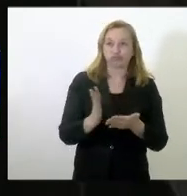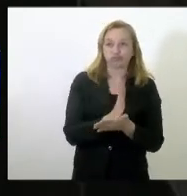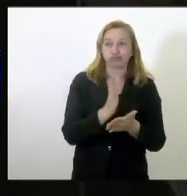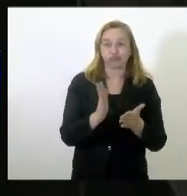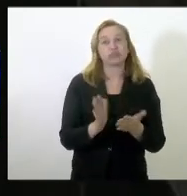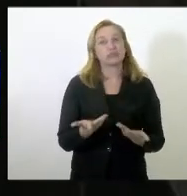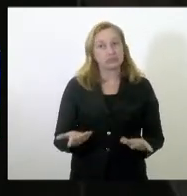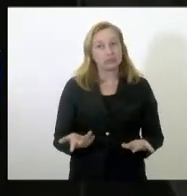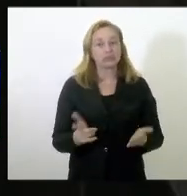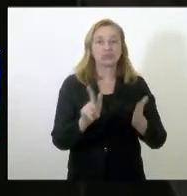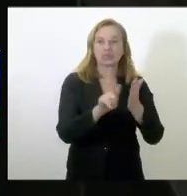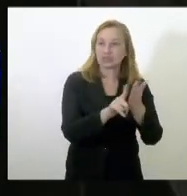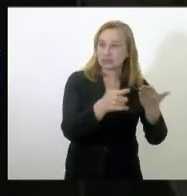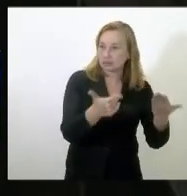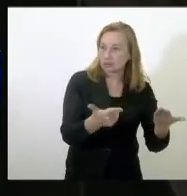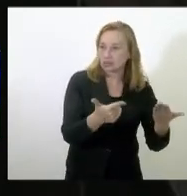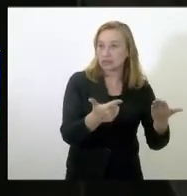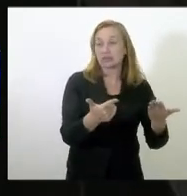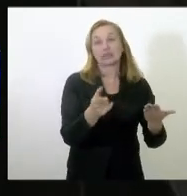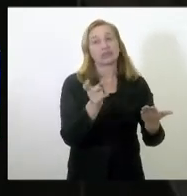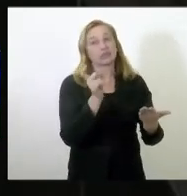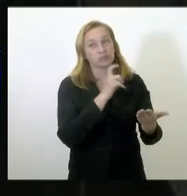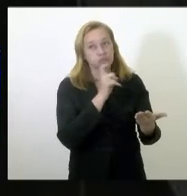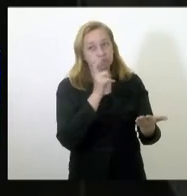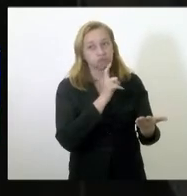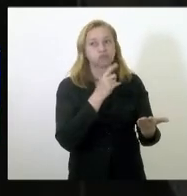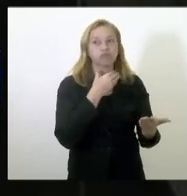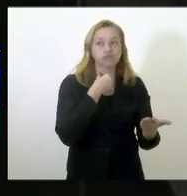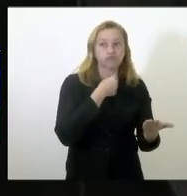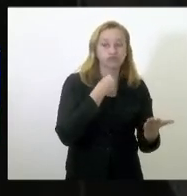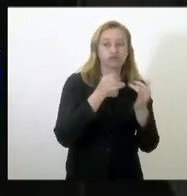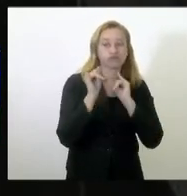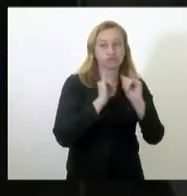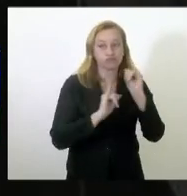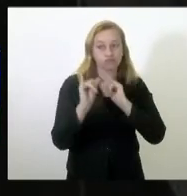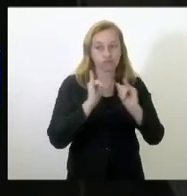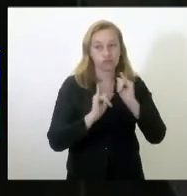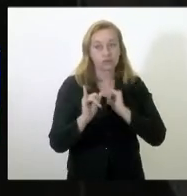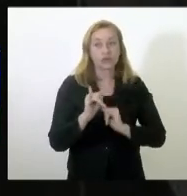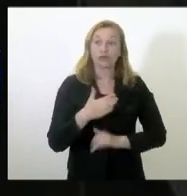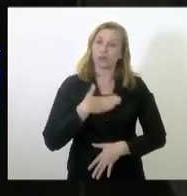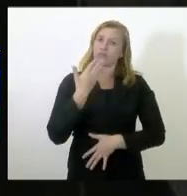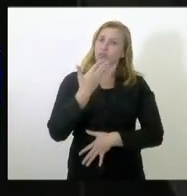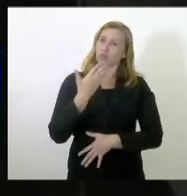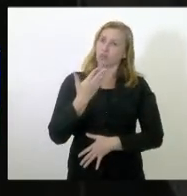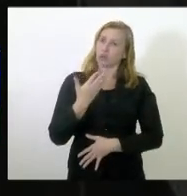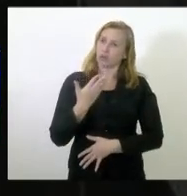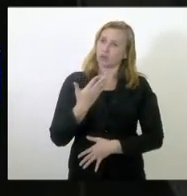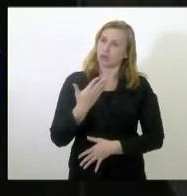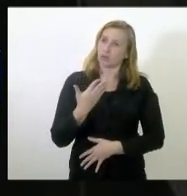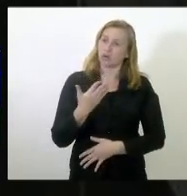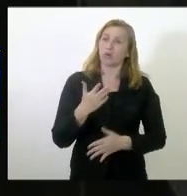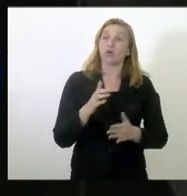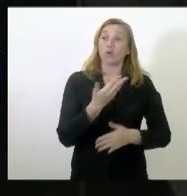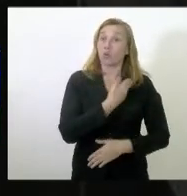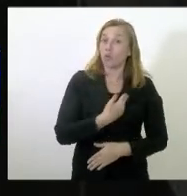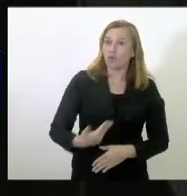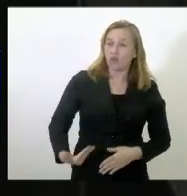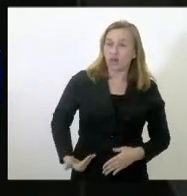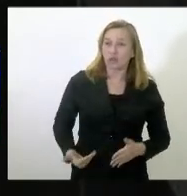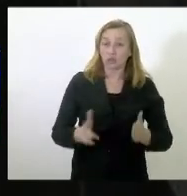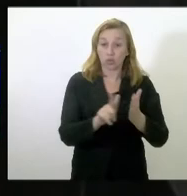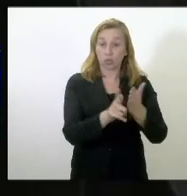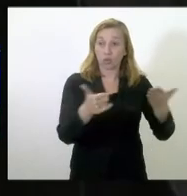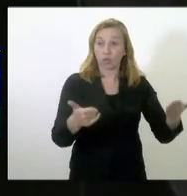infelizmente, caluniosas, difamatórias, muitas das vezes, eu fiquei até surpresa com a matéria que o governador